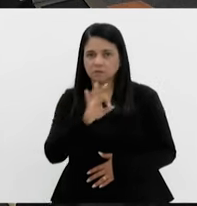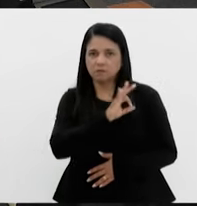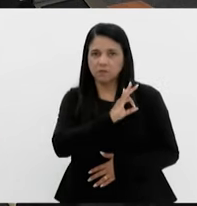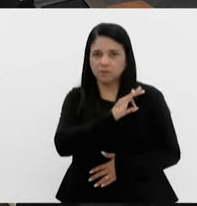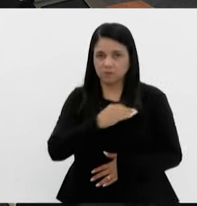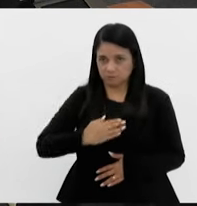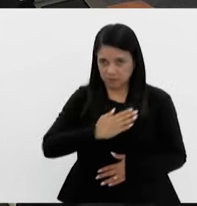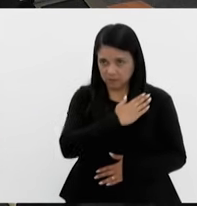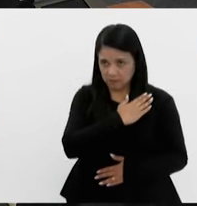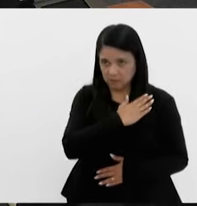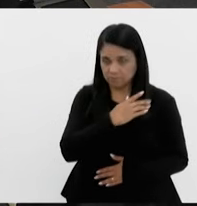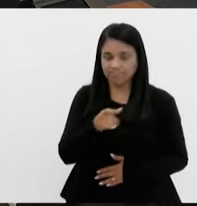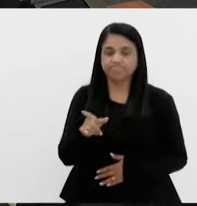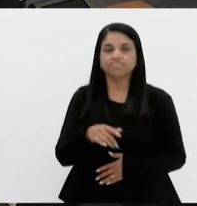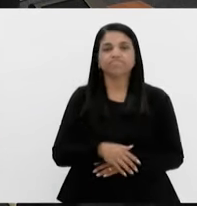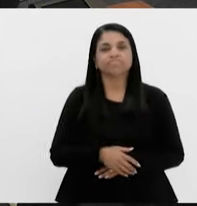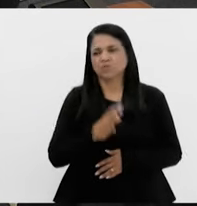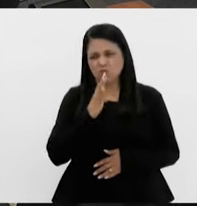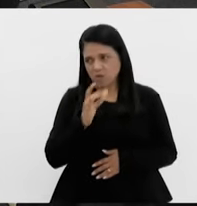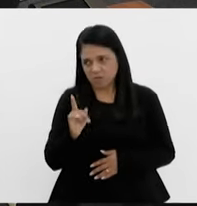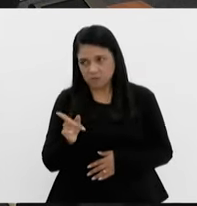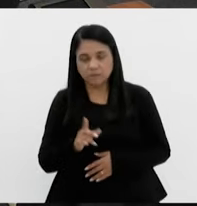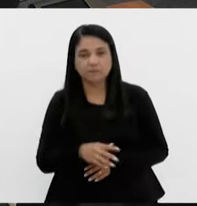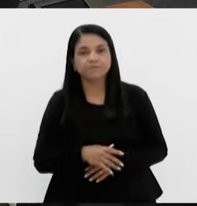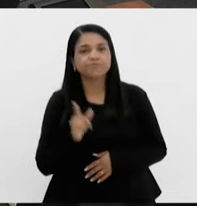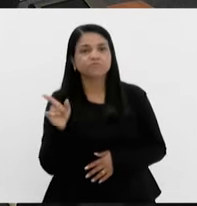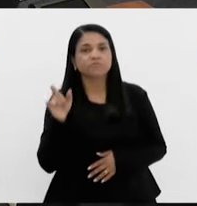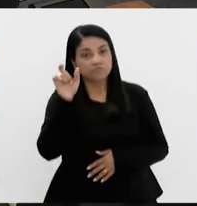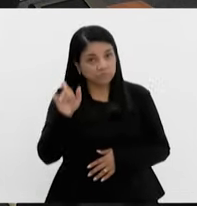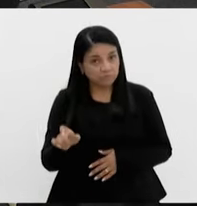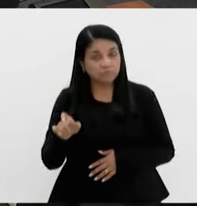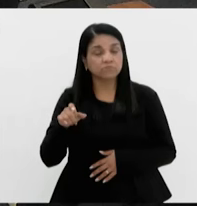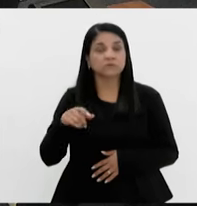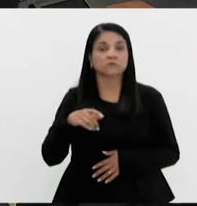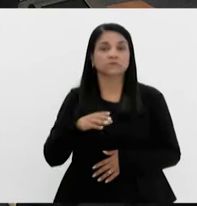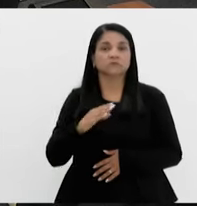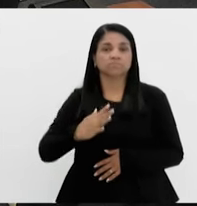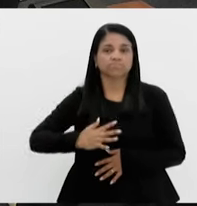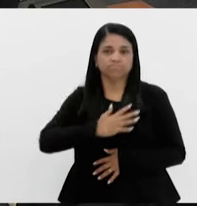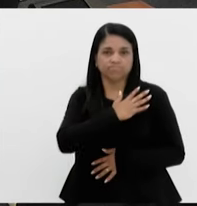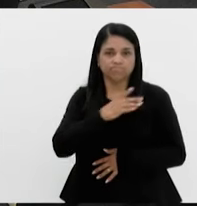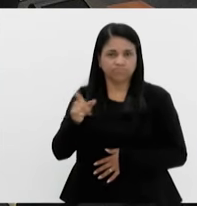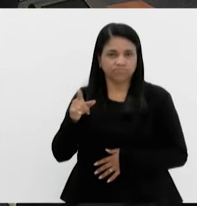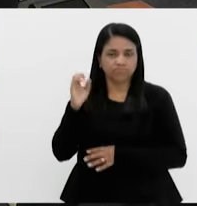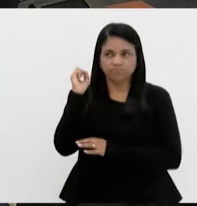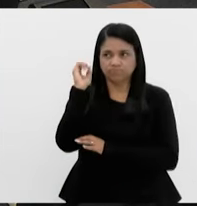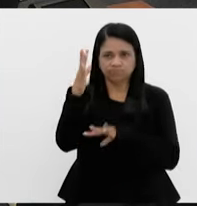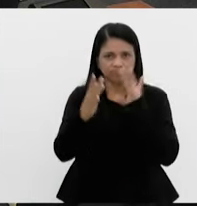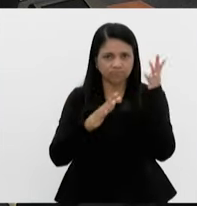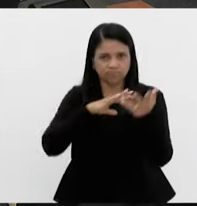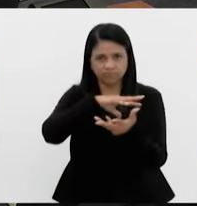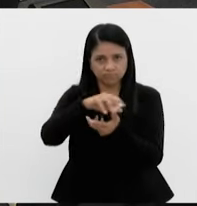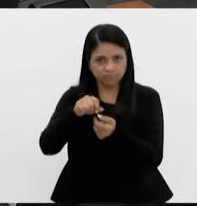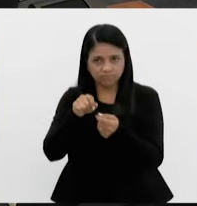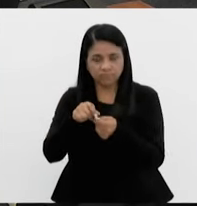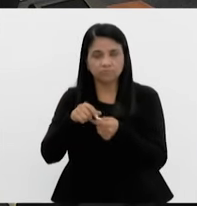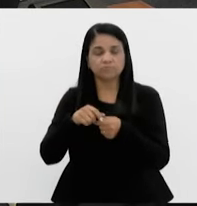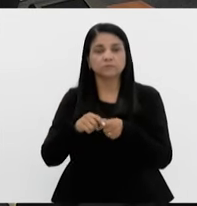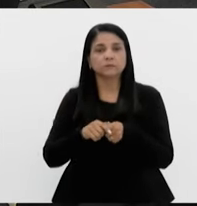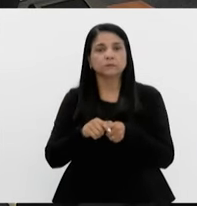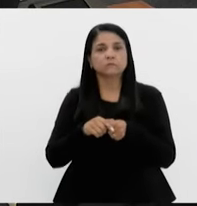conhece ele foi ele foi de de Batalhão Florestal Batalhão dos cães etc um cara